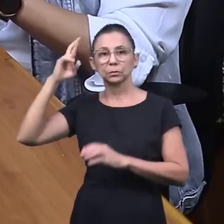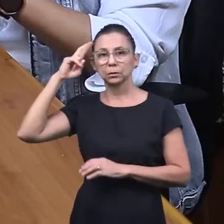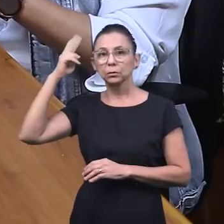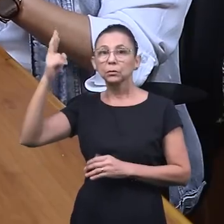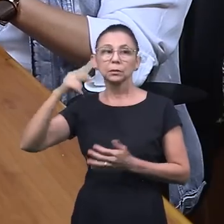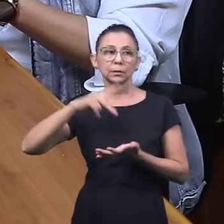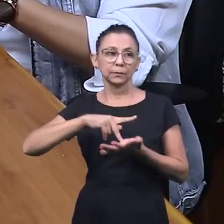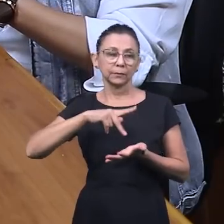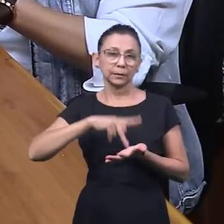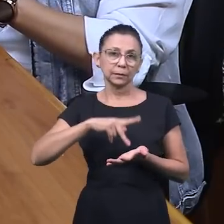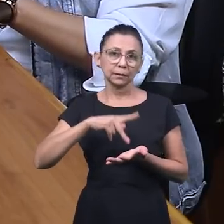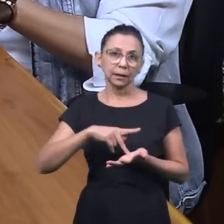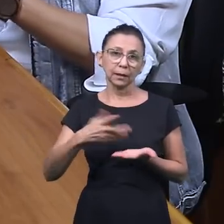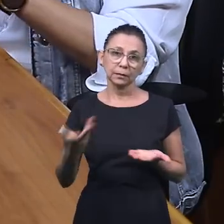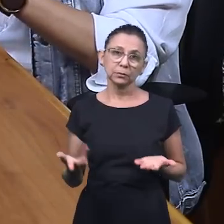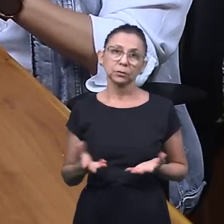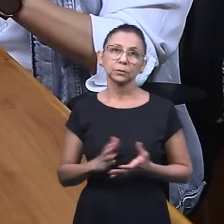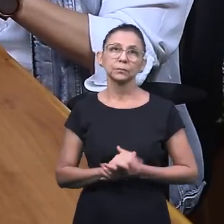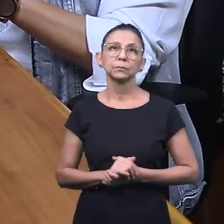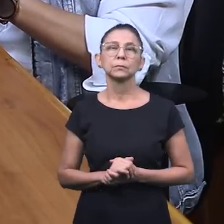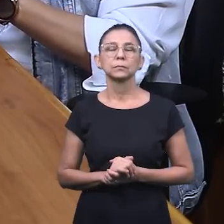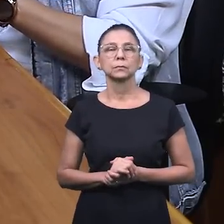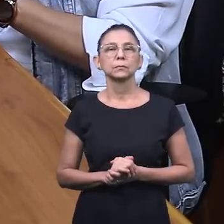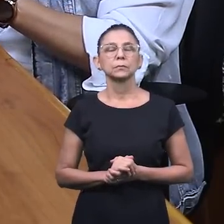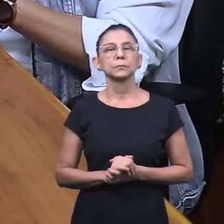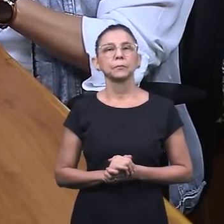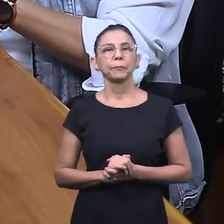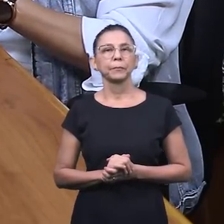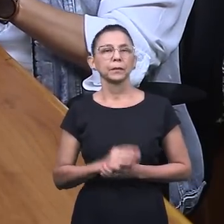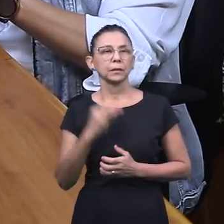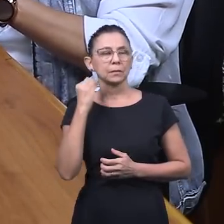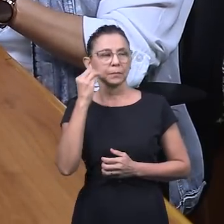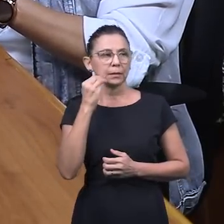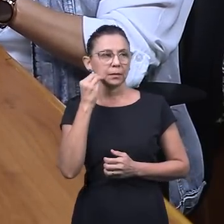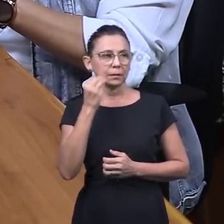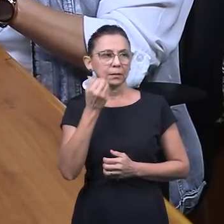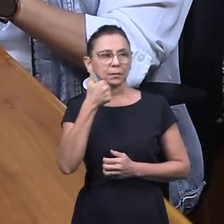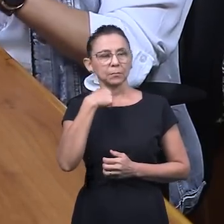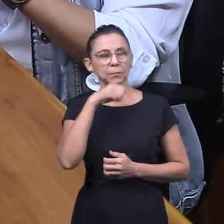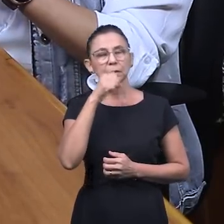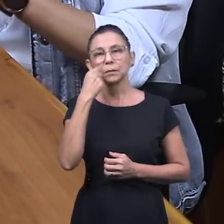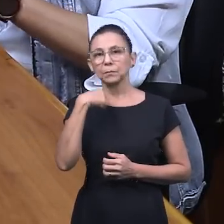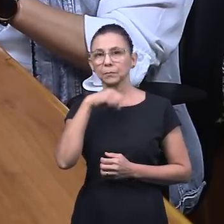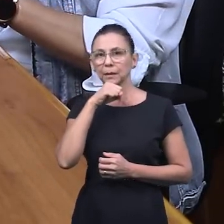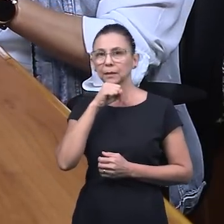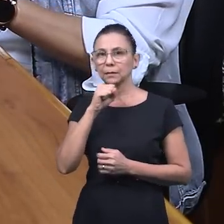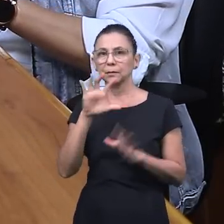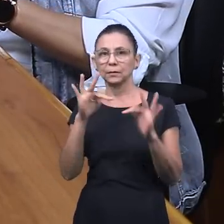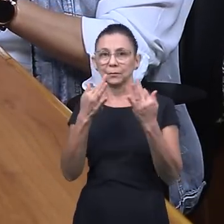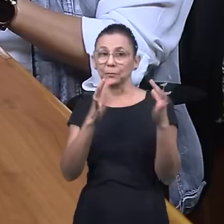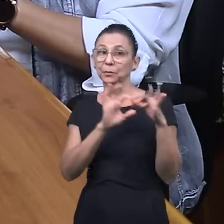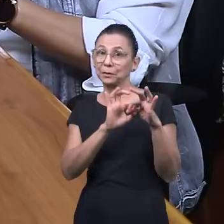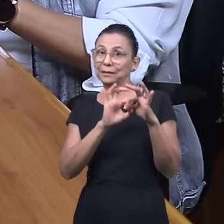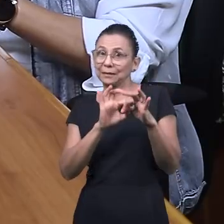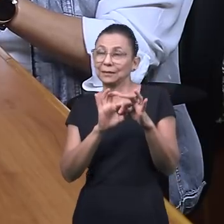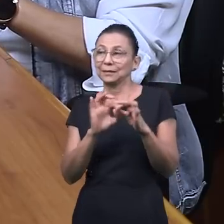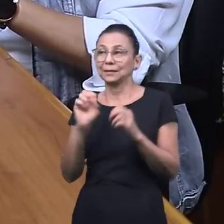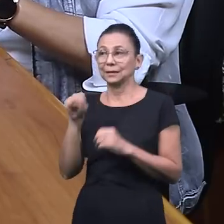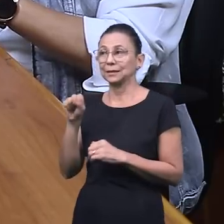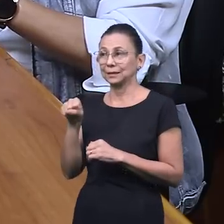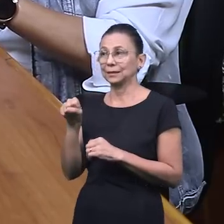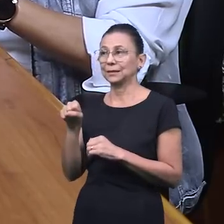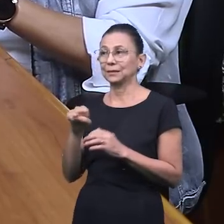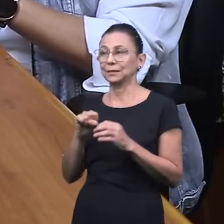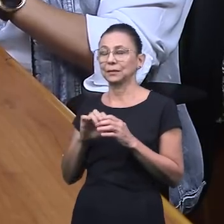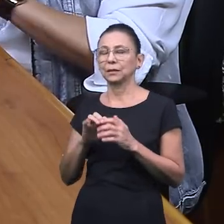tempo baseado todo. Naquilo que vocês viveram e vivenciaram na vida da sua mãe e do seu pai, né? E a família toda unida, né? Toda unida, em oração. o